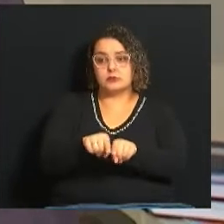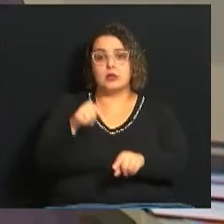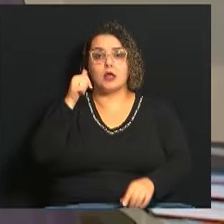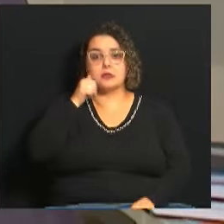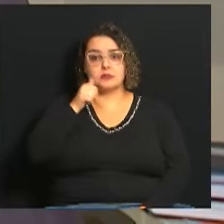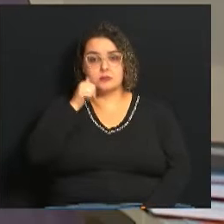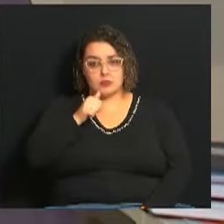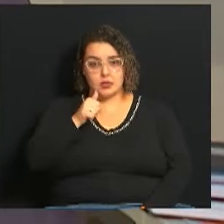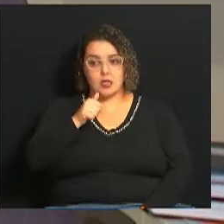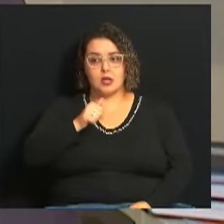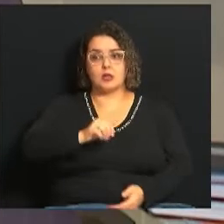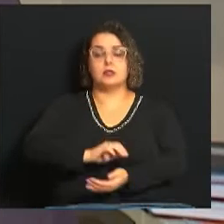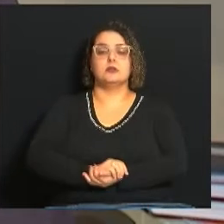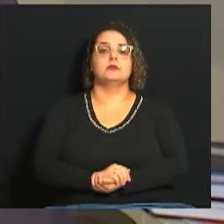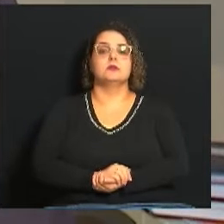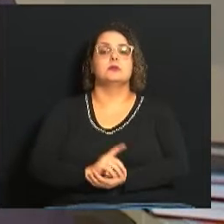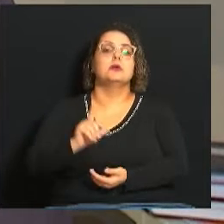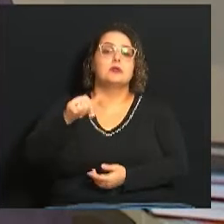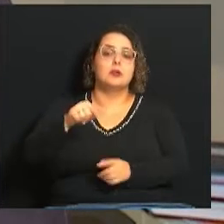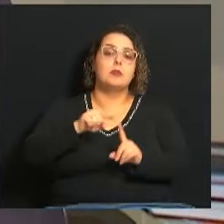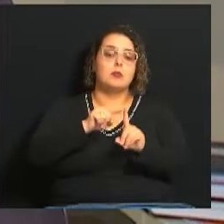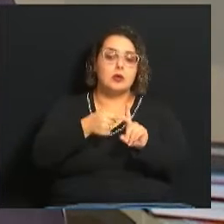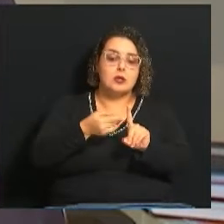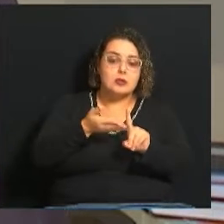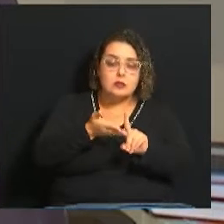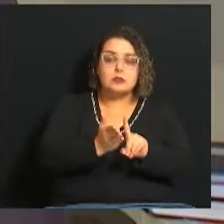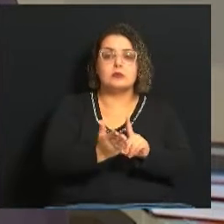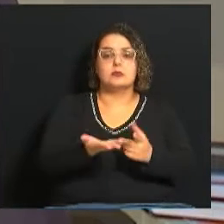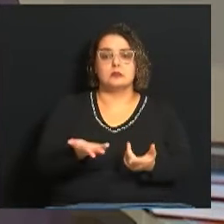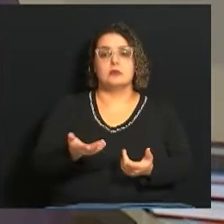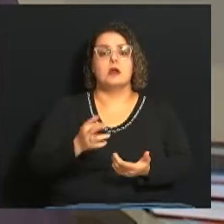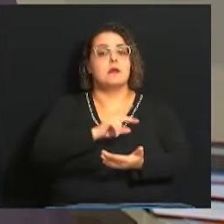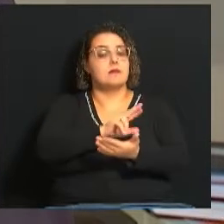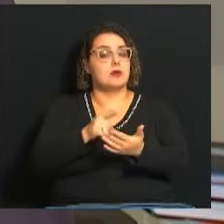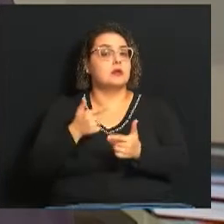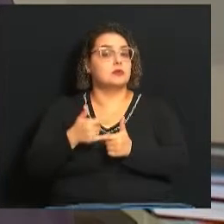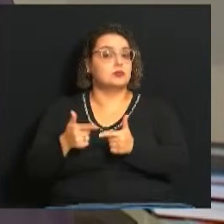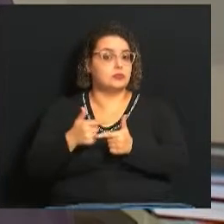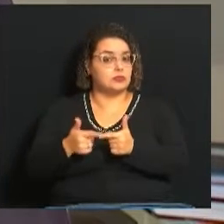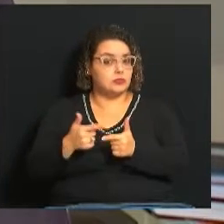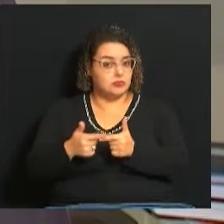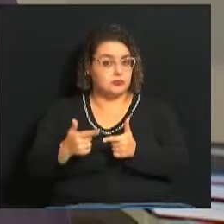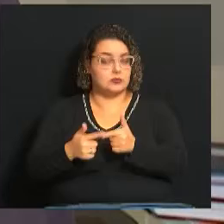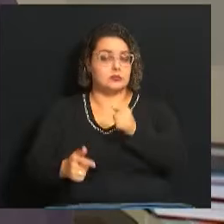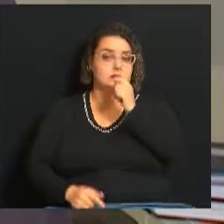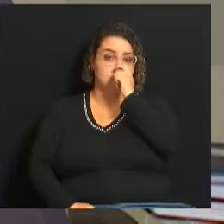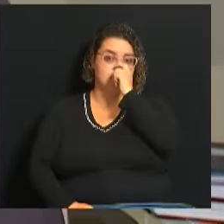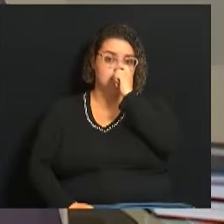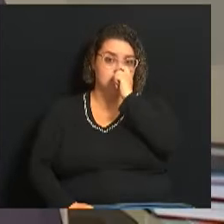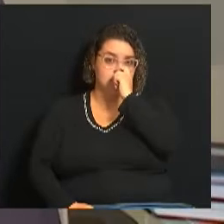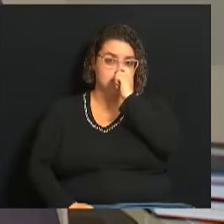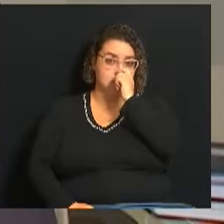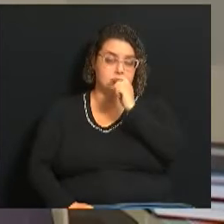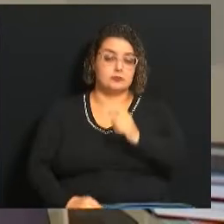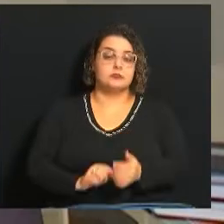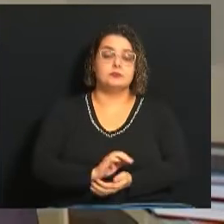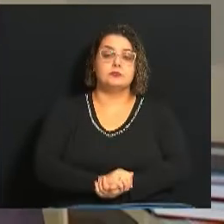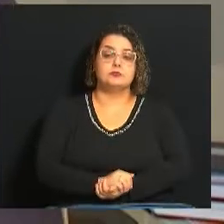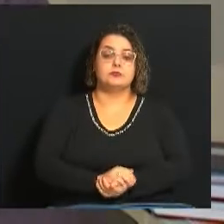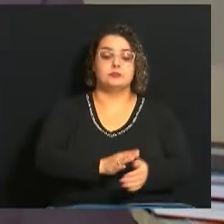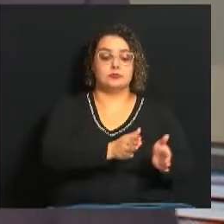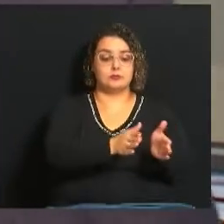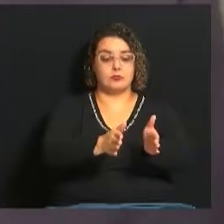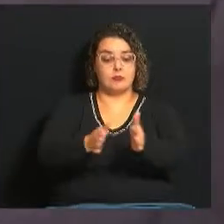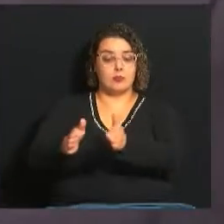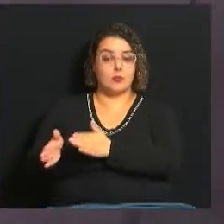mulheres após o parto, isso existe vários problemas e várias situações que as mulheres